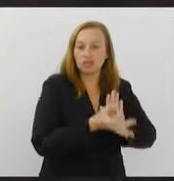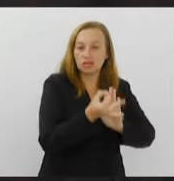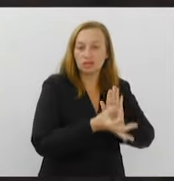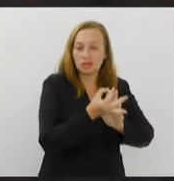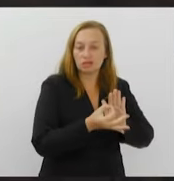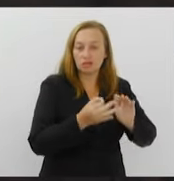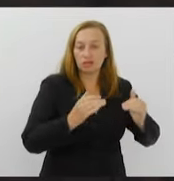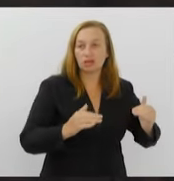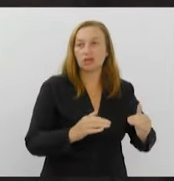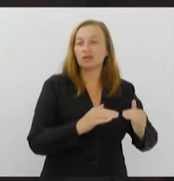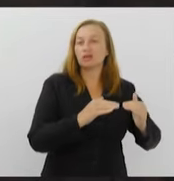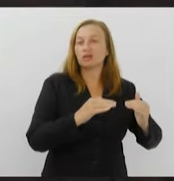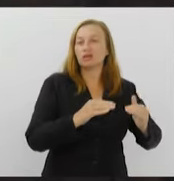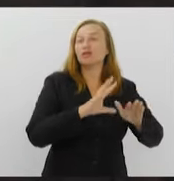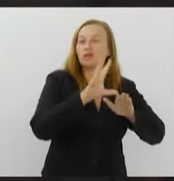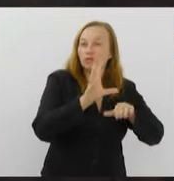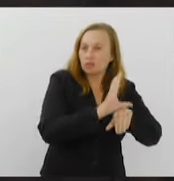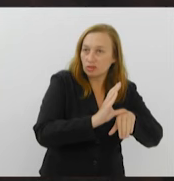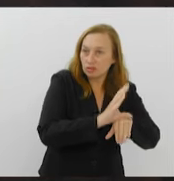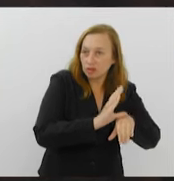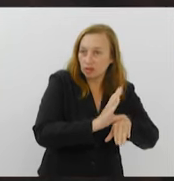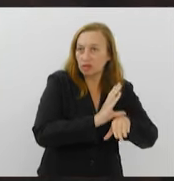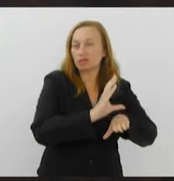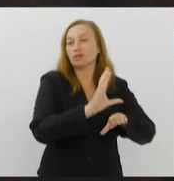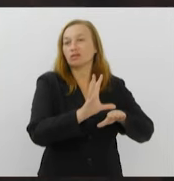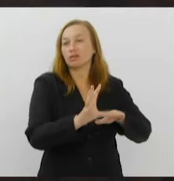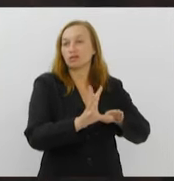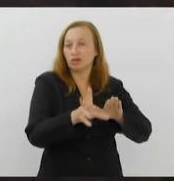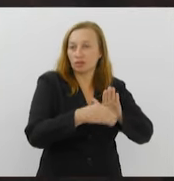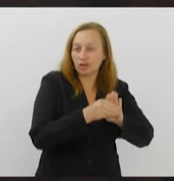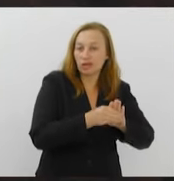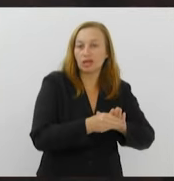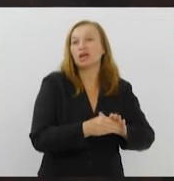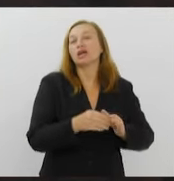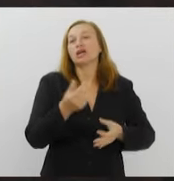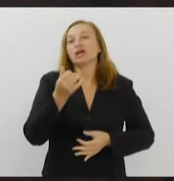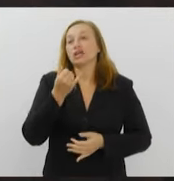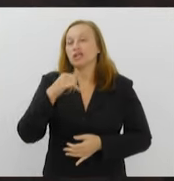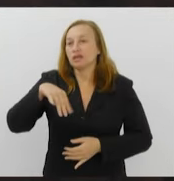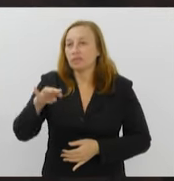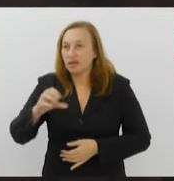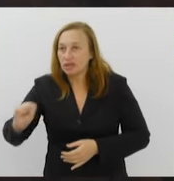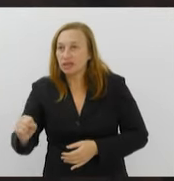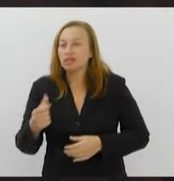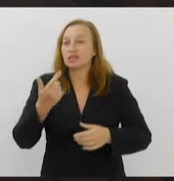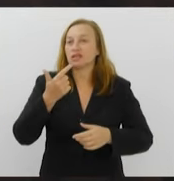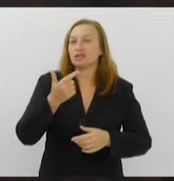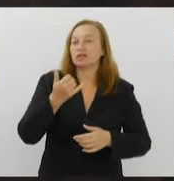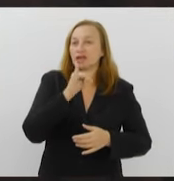pela constitucionalidade com emendas, de Minas e Energia, favorável com as emendas